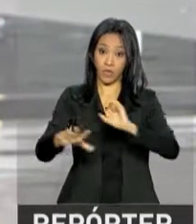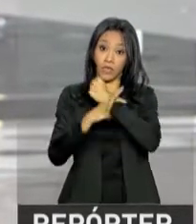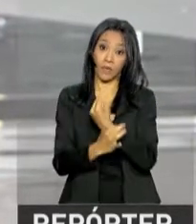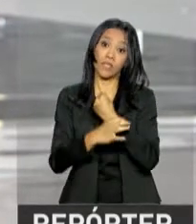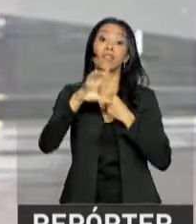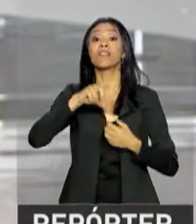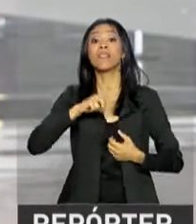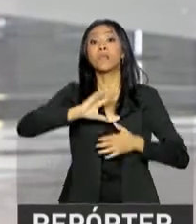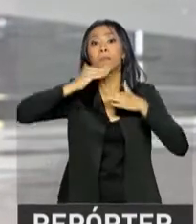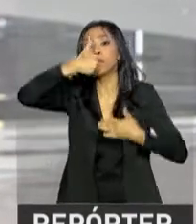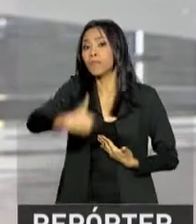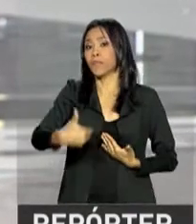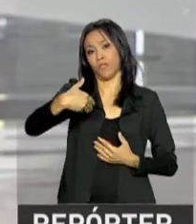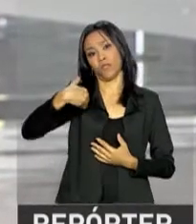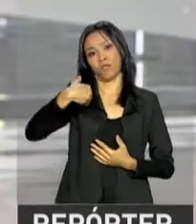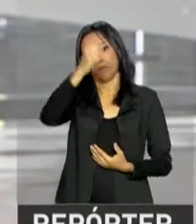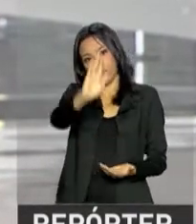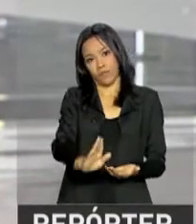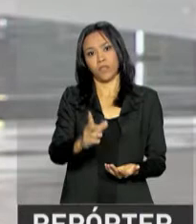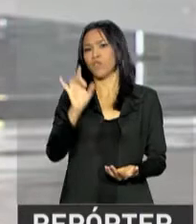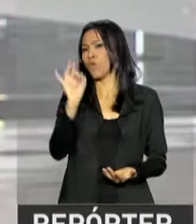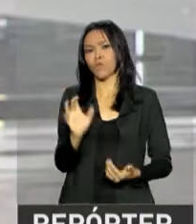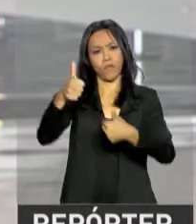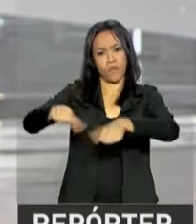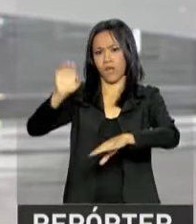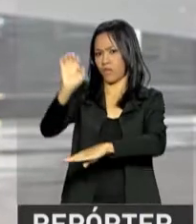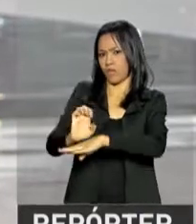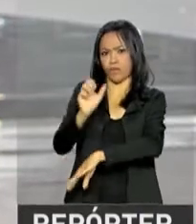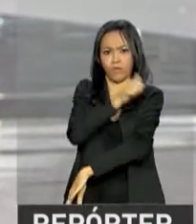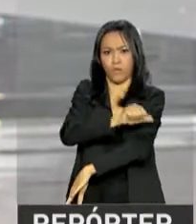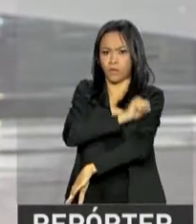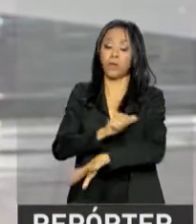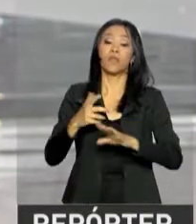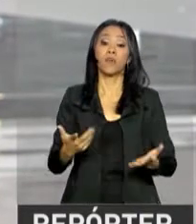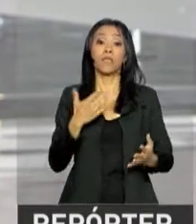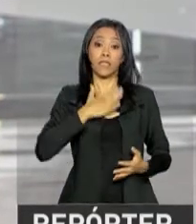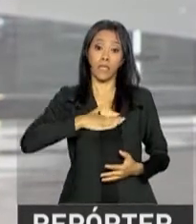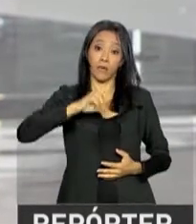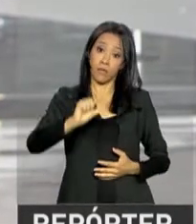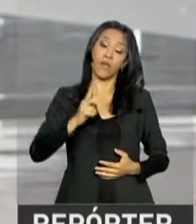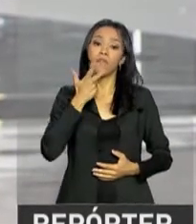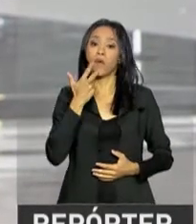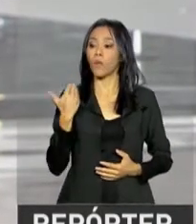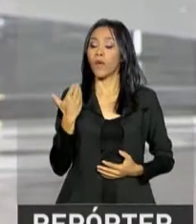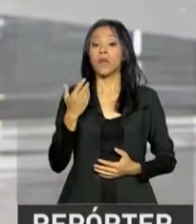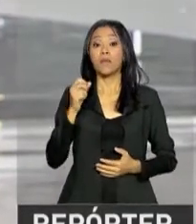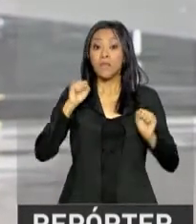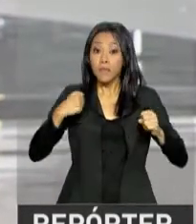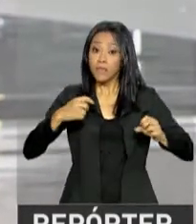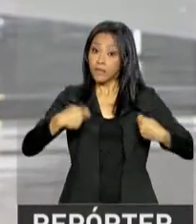para por paz e não pode ficar só no rio de janeiro ao falar sobre a reunião que daqui a pouco com os governadores tv diz que é preciso um esforço